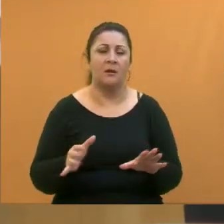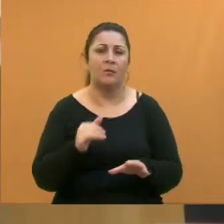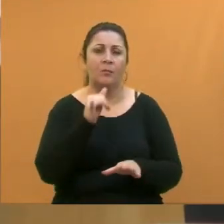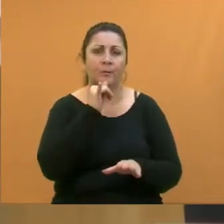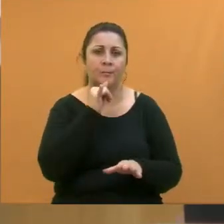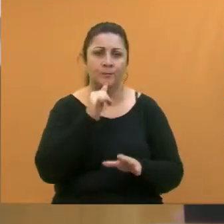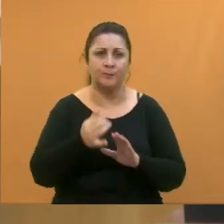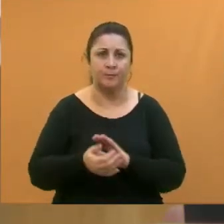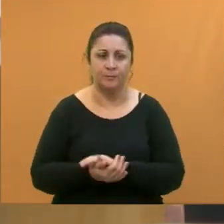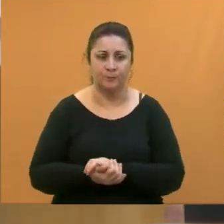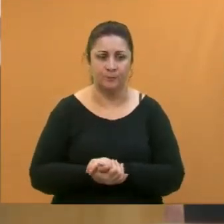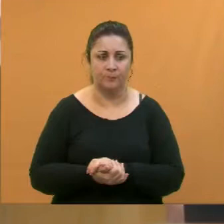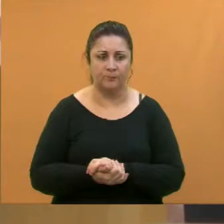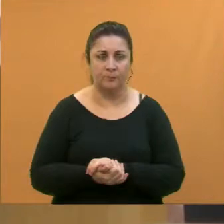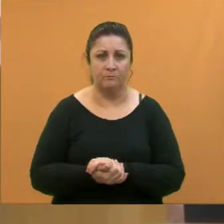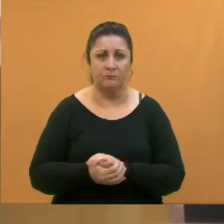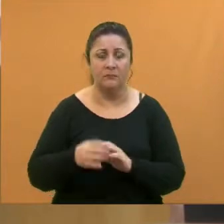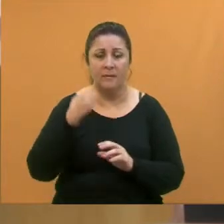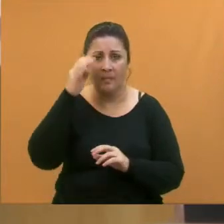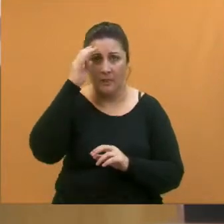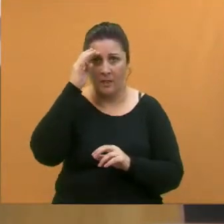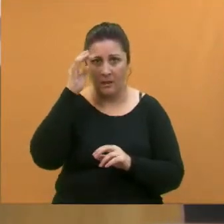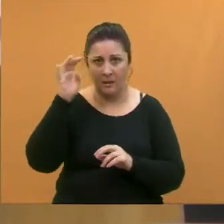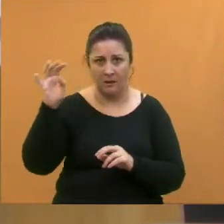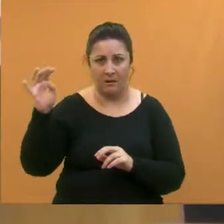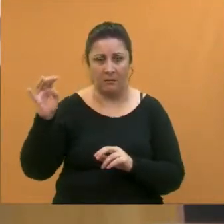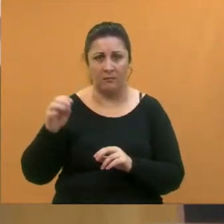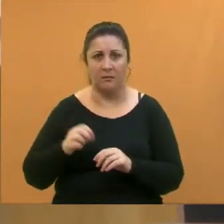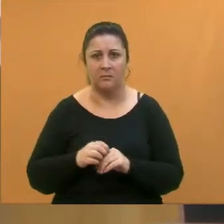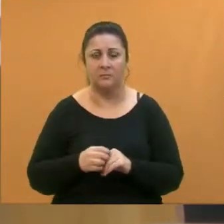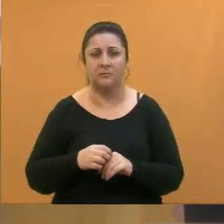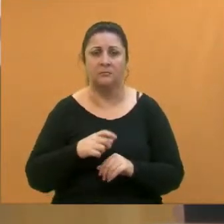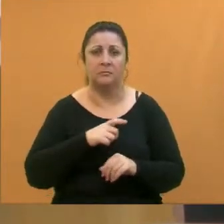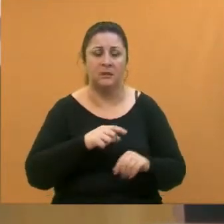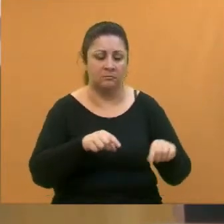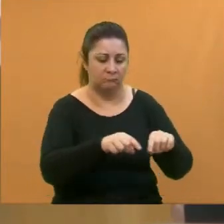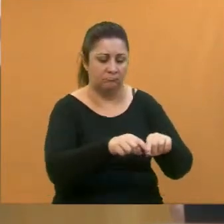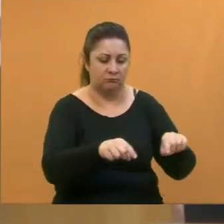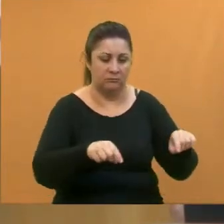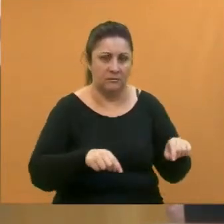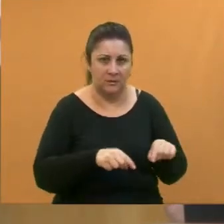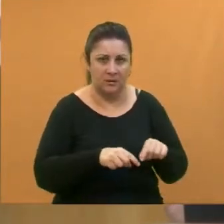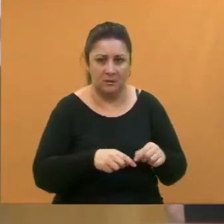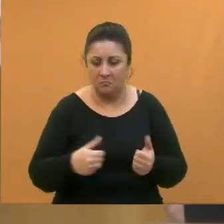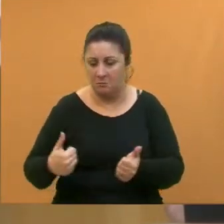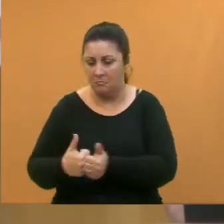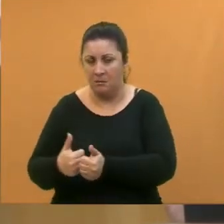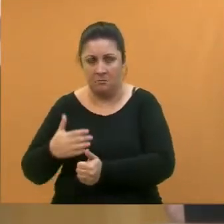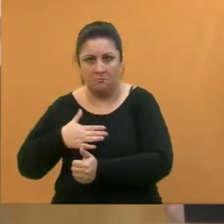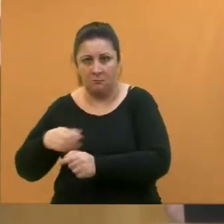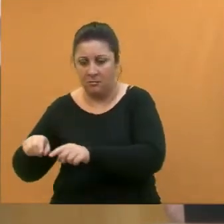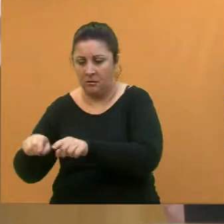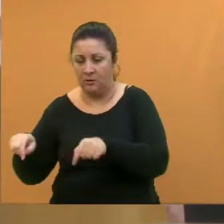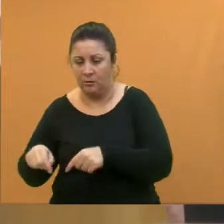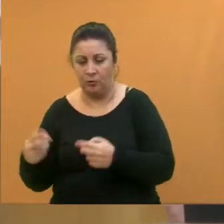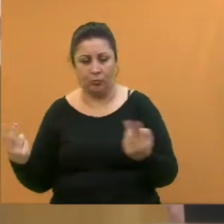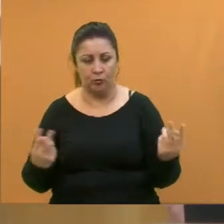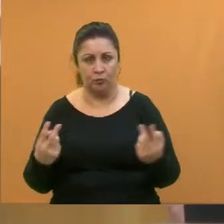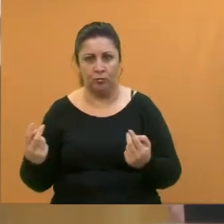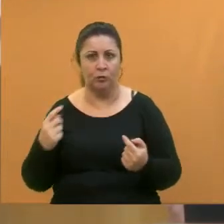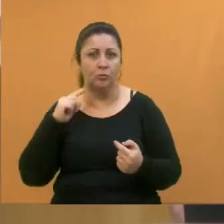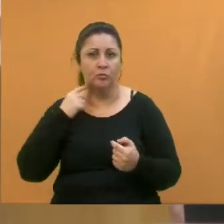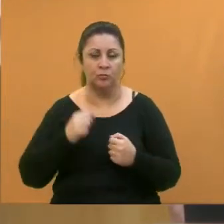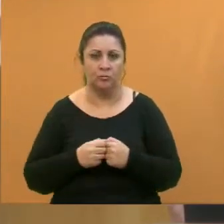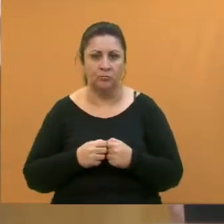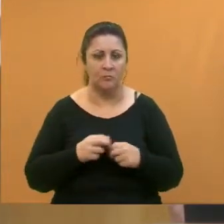Fernando. Imagina você tendo um terreno perto do meu terreno. Os dois estão sujos. O